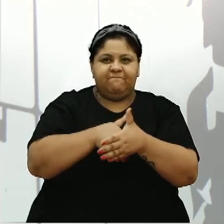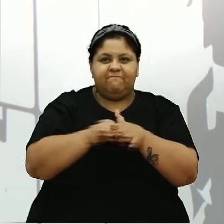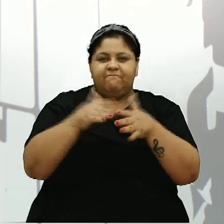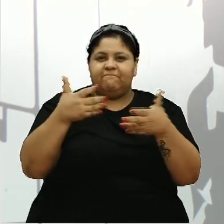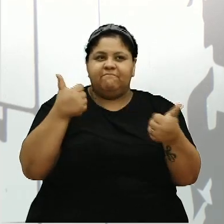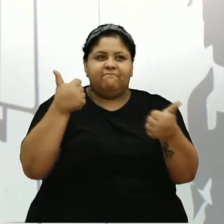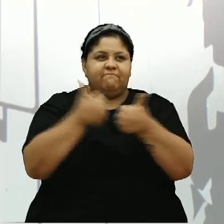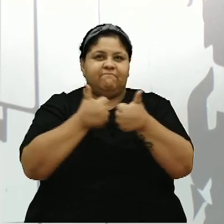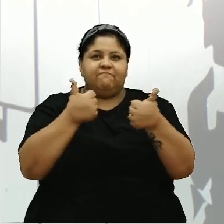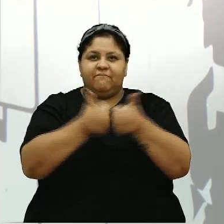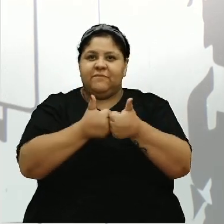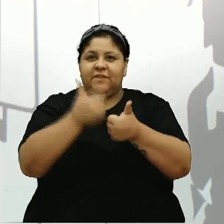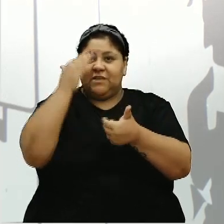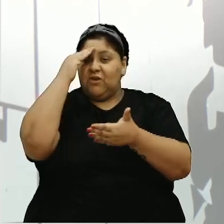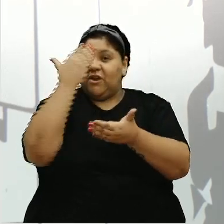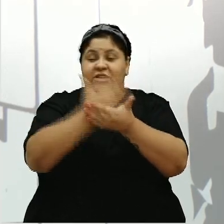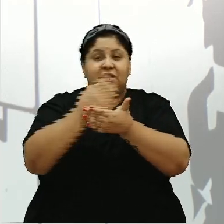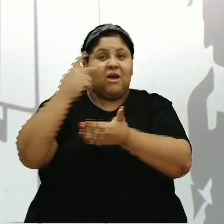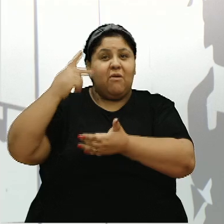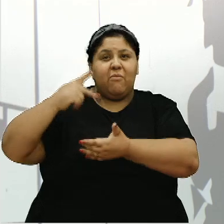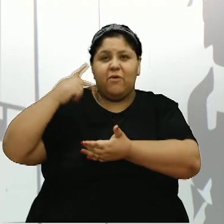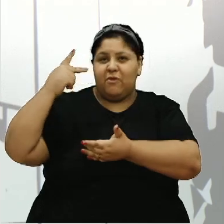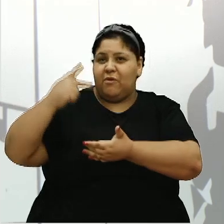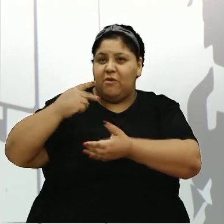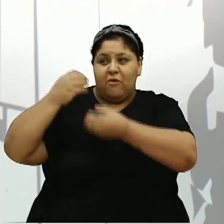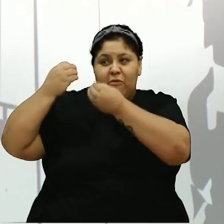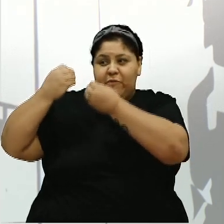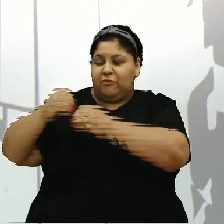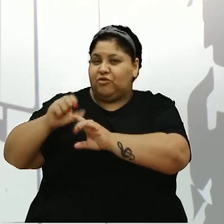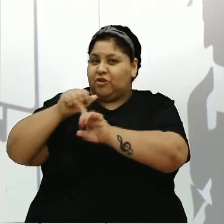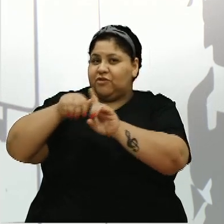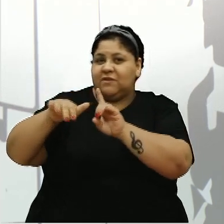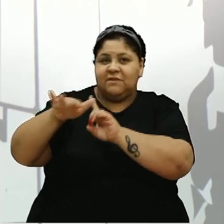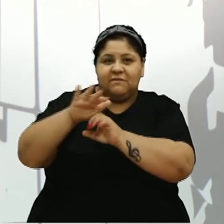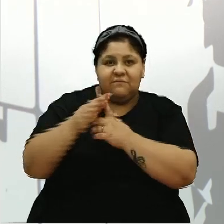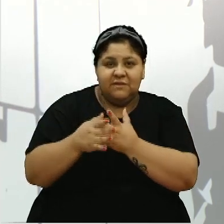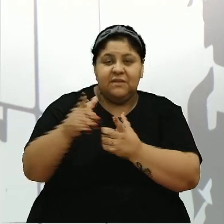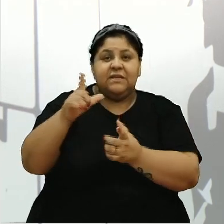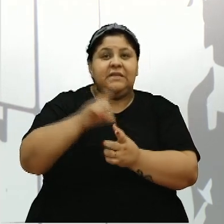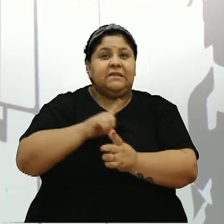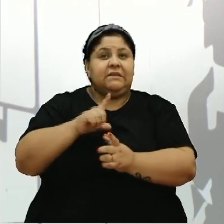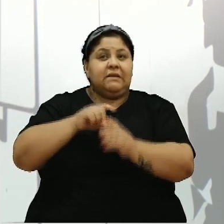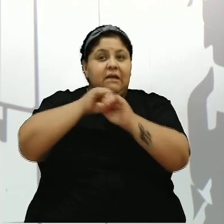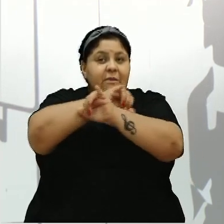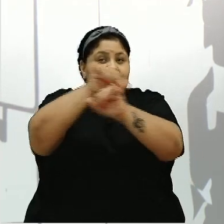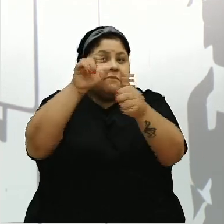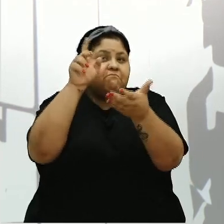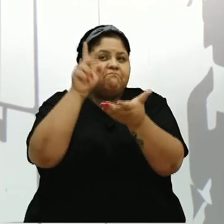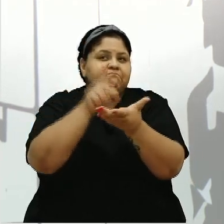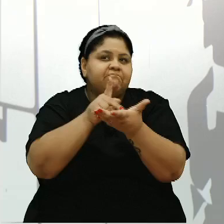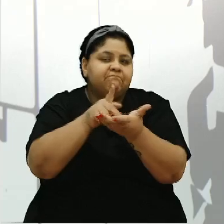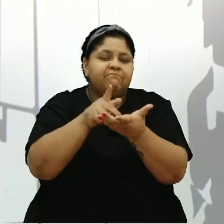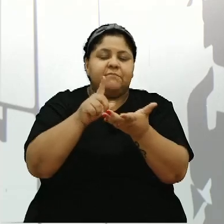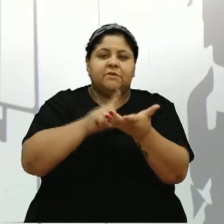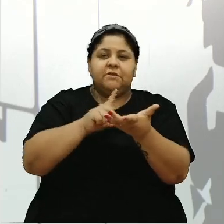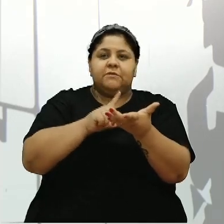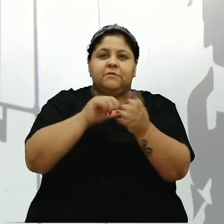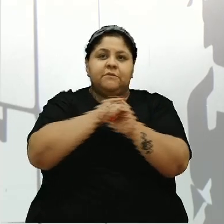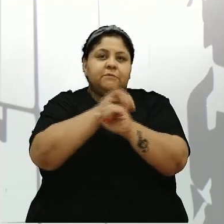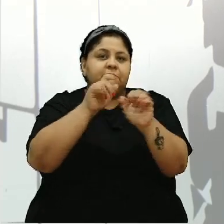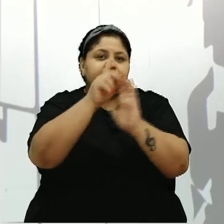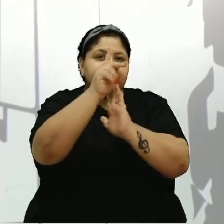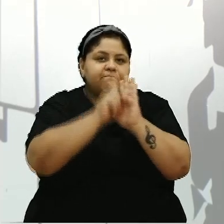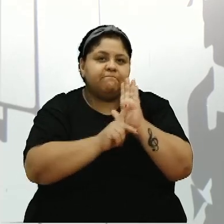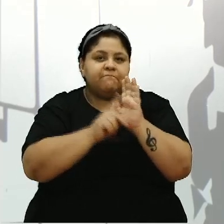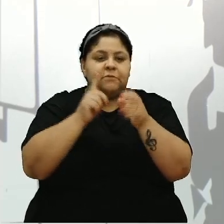através do descrédito na política. Isso é prejudicial para toda a sociedade. Então a gente tem que levar informação verdadeira, a gente tem que levar projetos